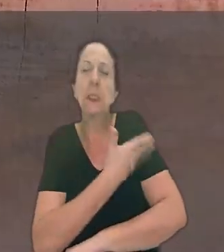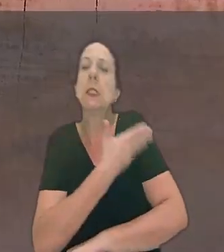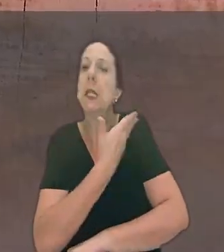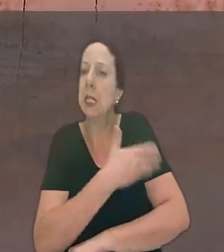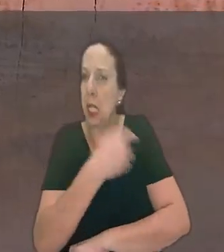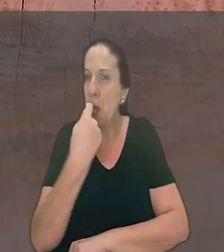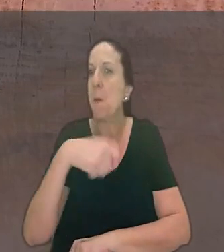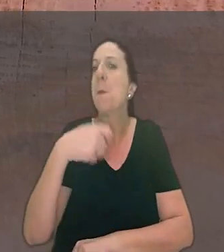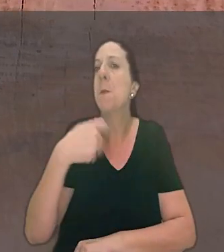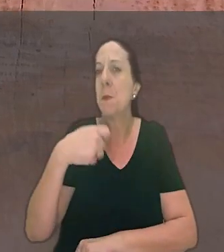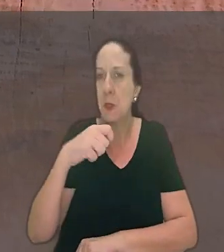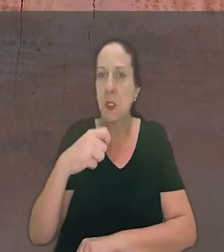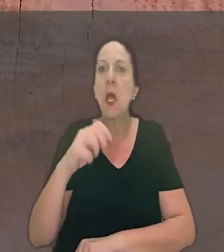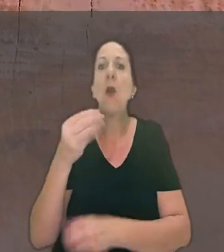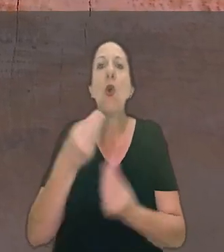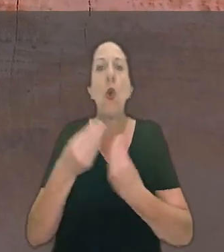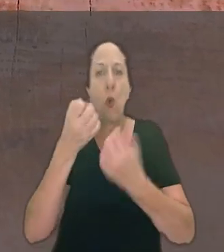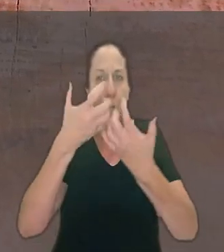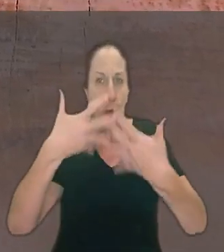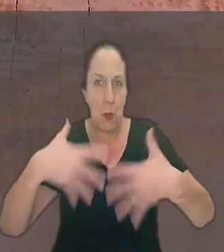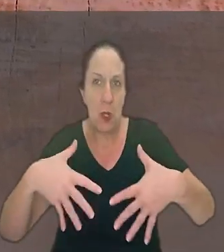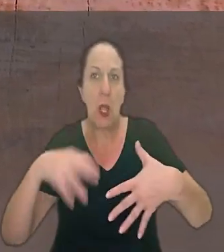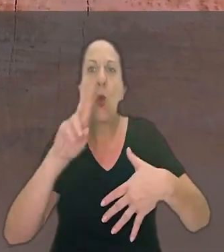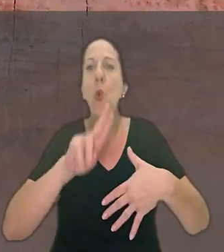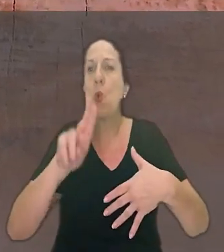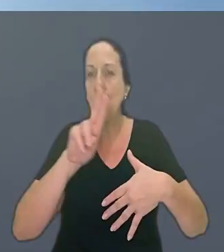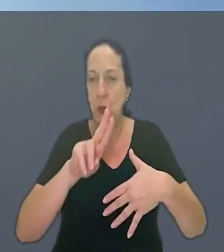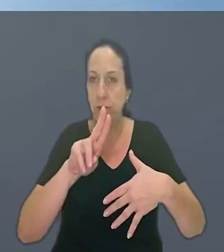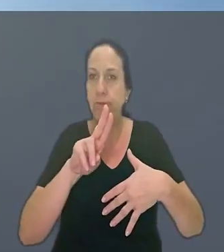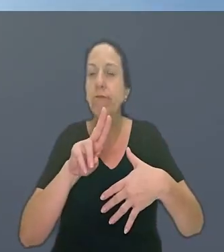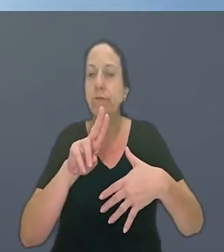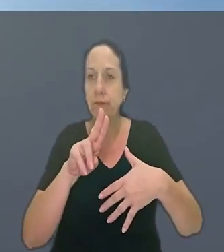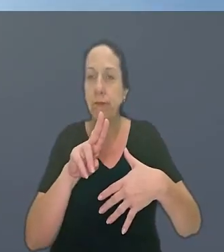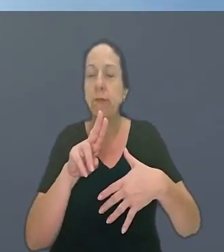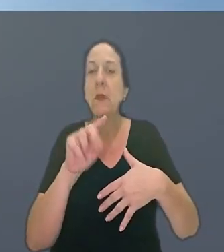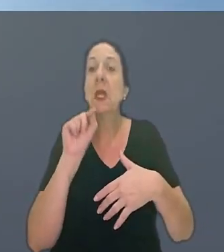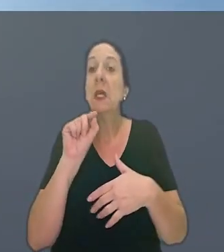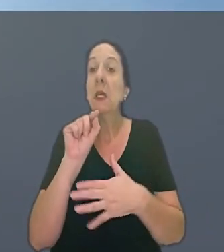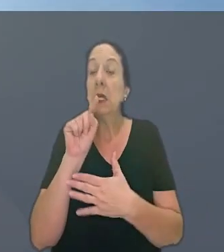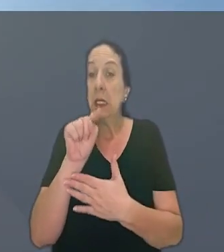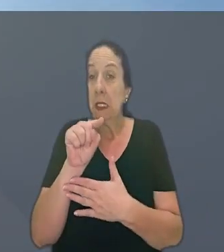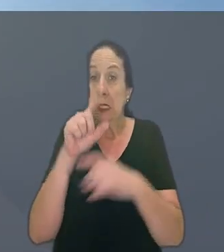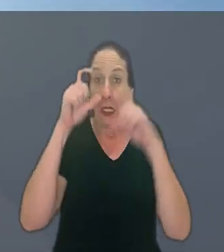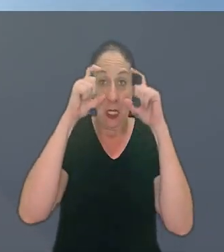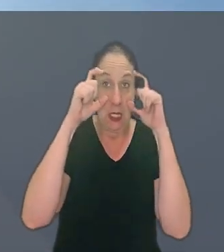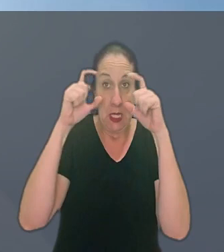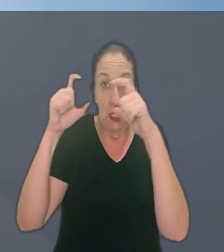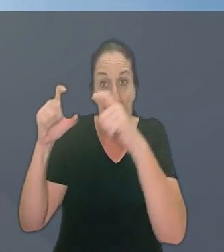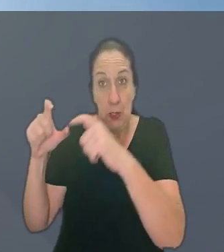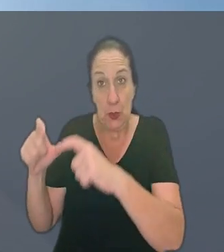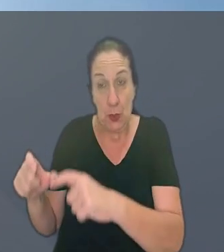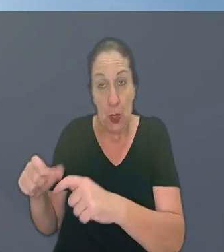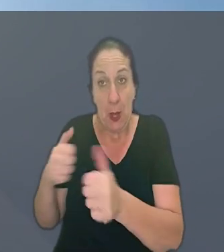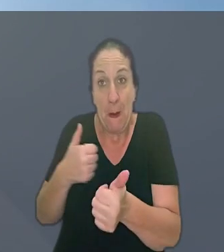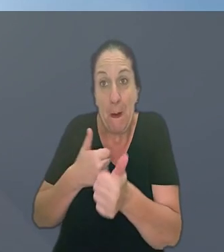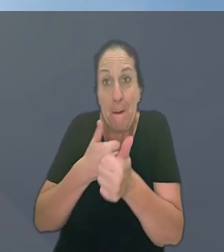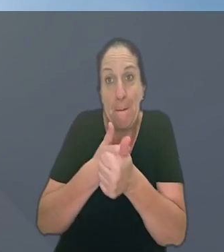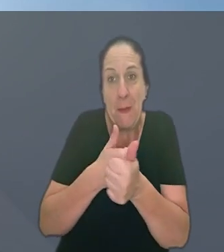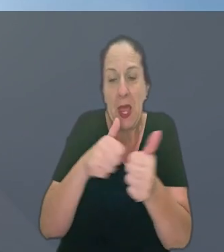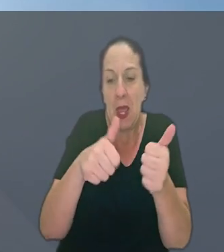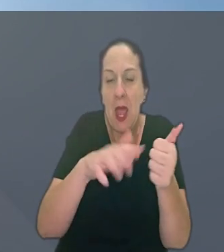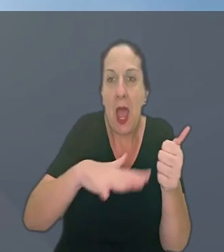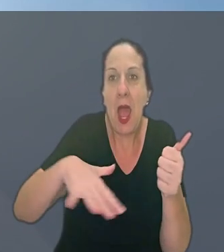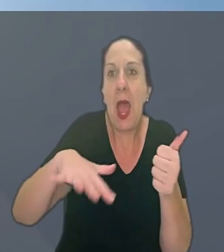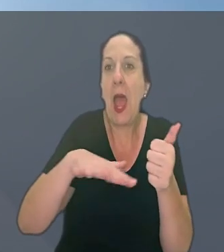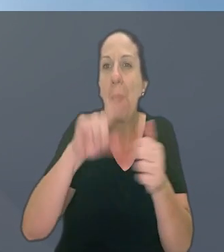treinado sobre a necessidade e a forma de utilizar o equipamento. A conclusão foi a de que, ao retirar o equipamento estando